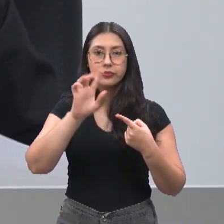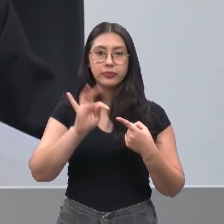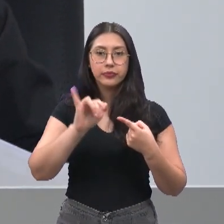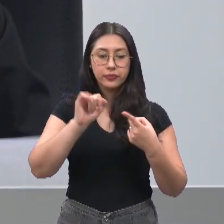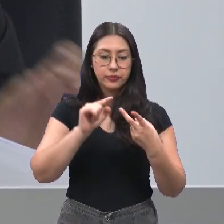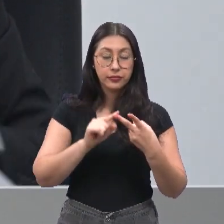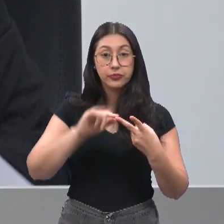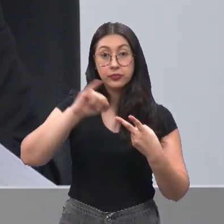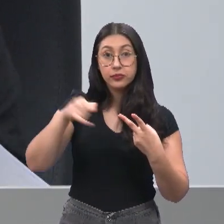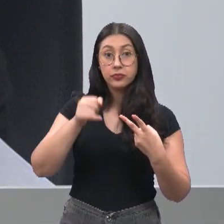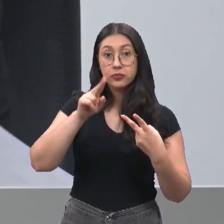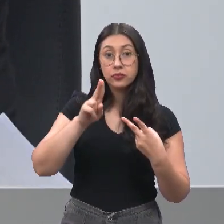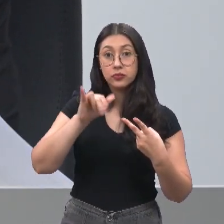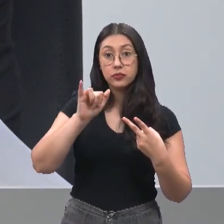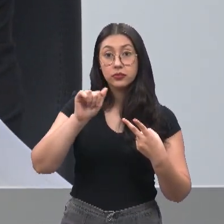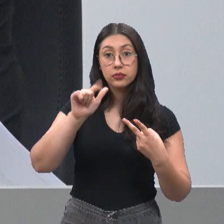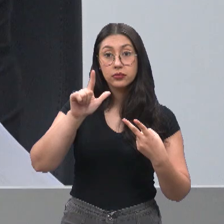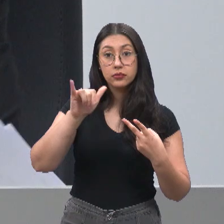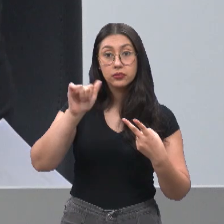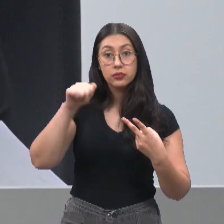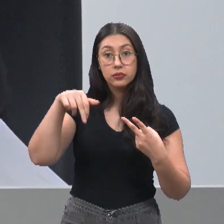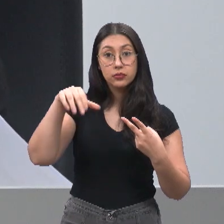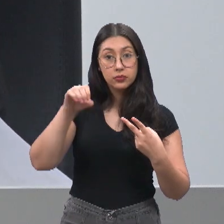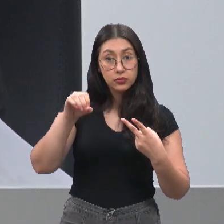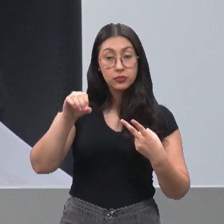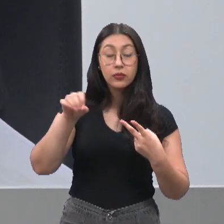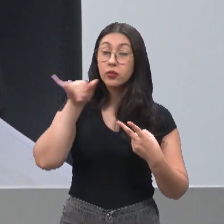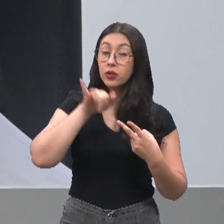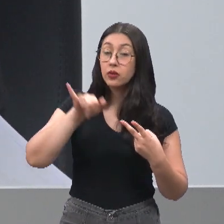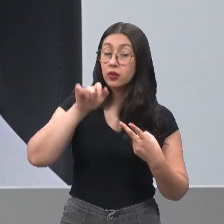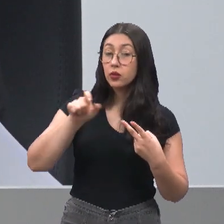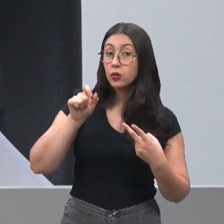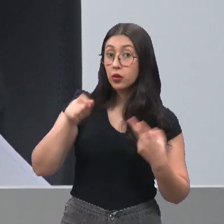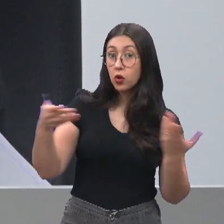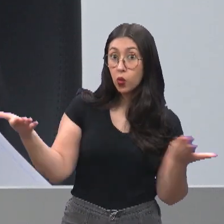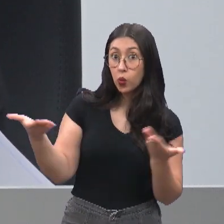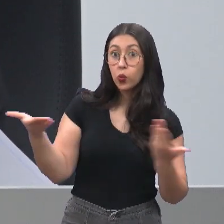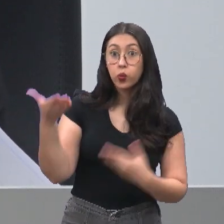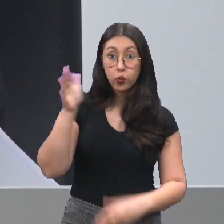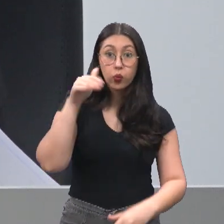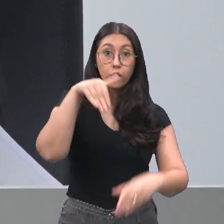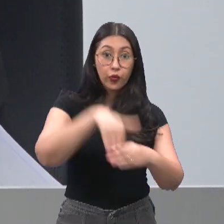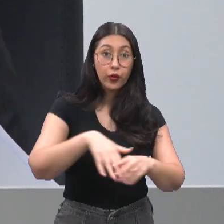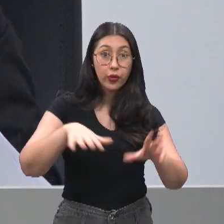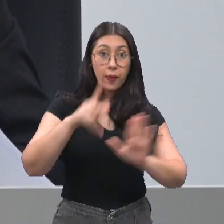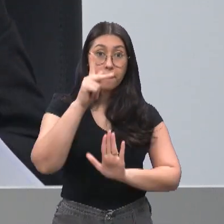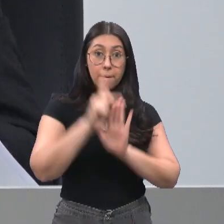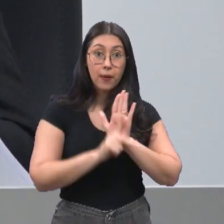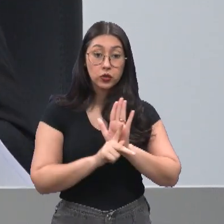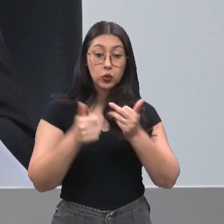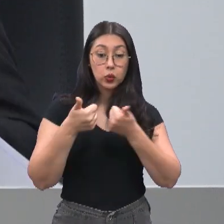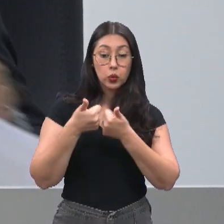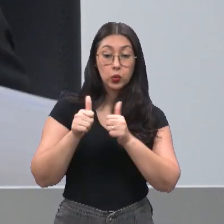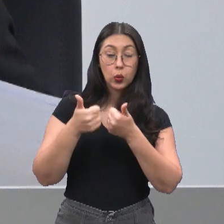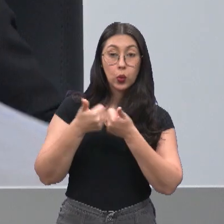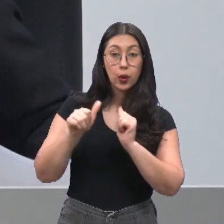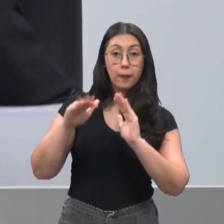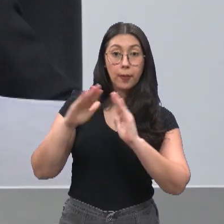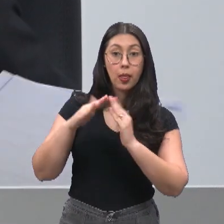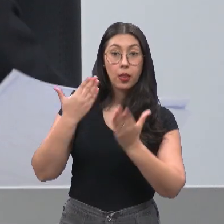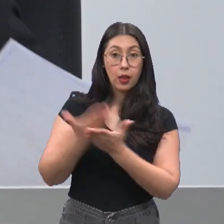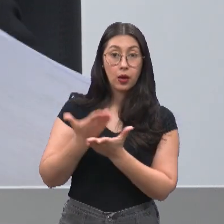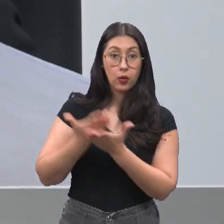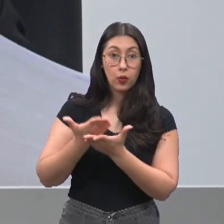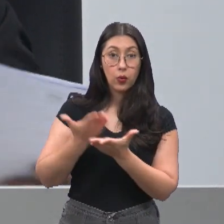e a tia Tati do transporte escolar. E falar para eles que hoje nós vamos votar, né, Marcão? Votar o projeto do transporte